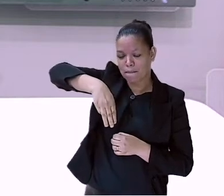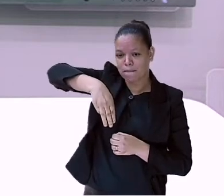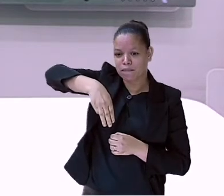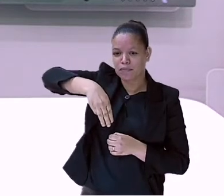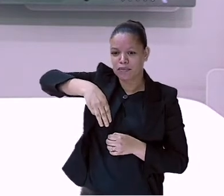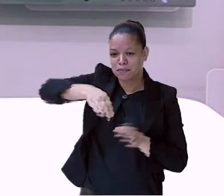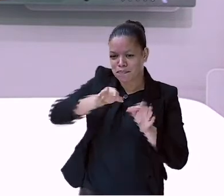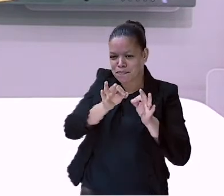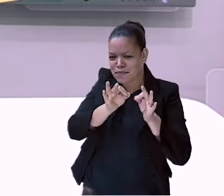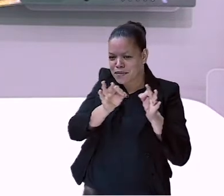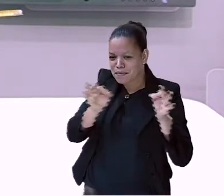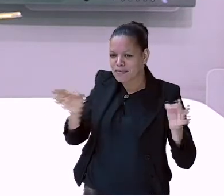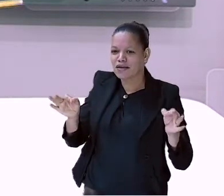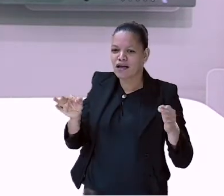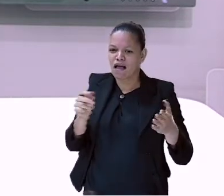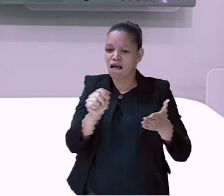medir